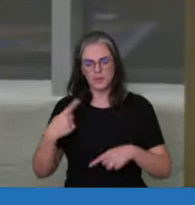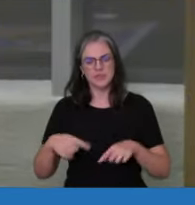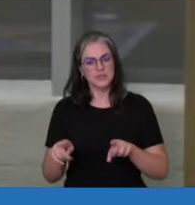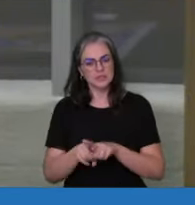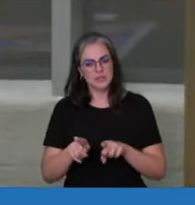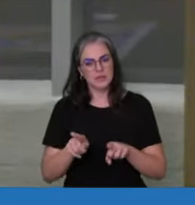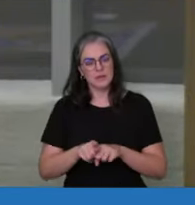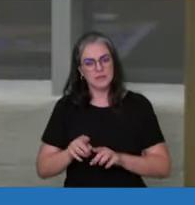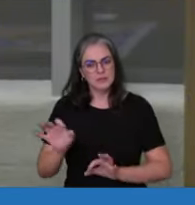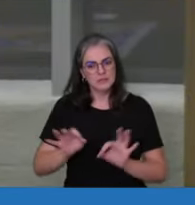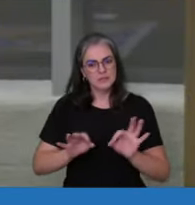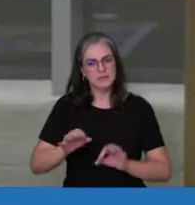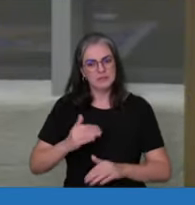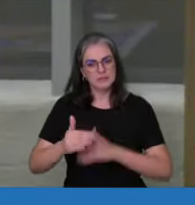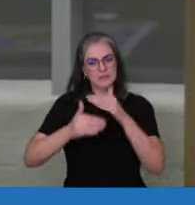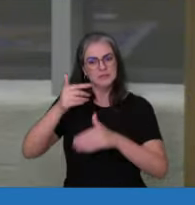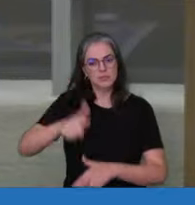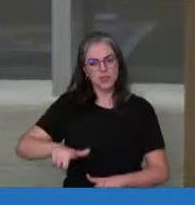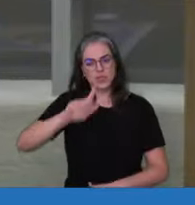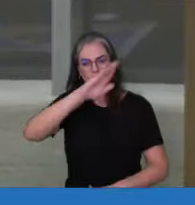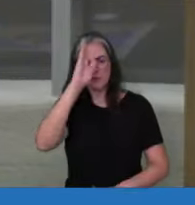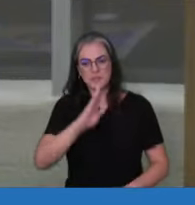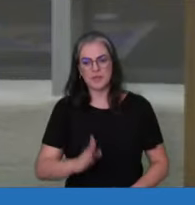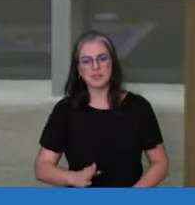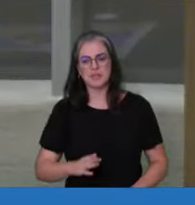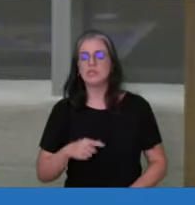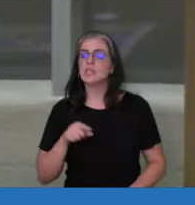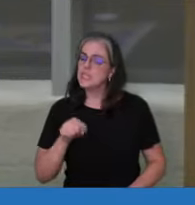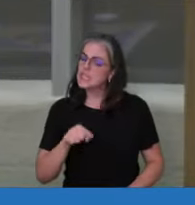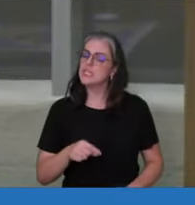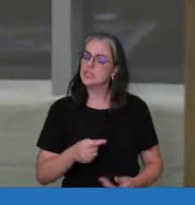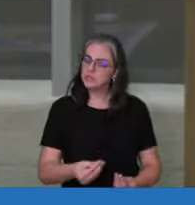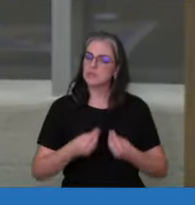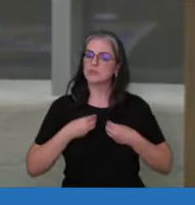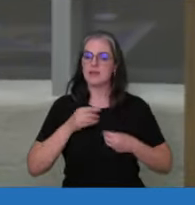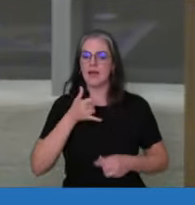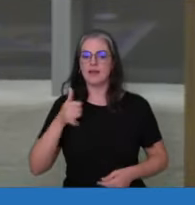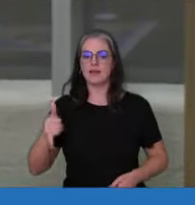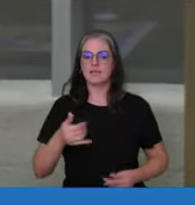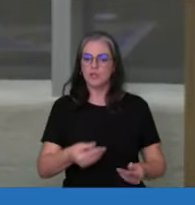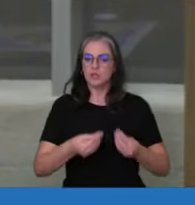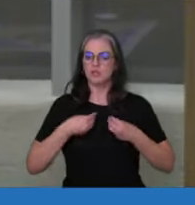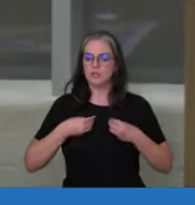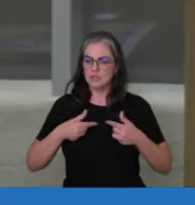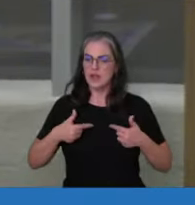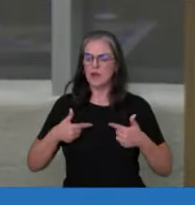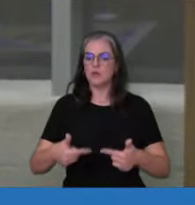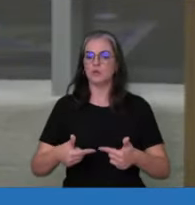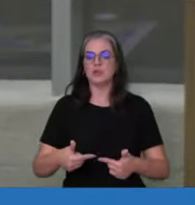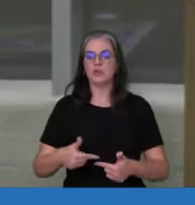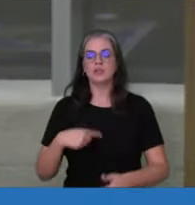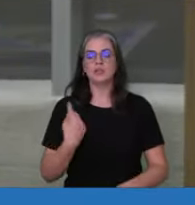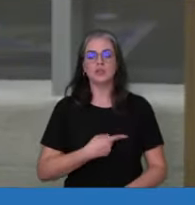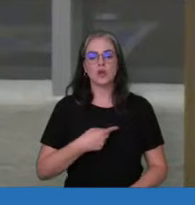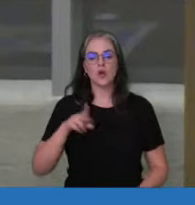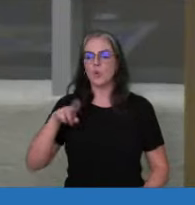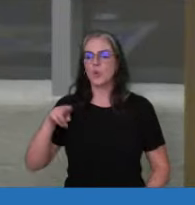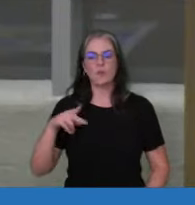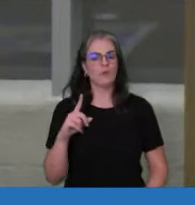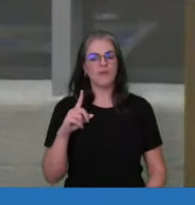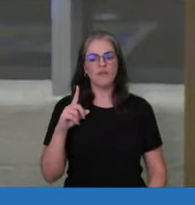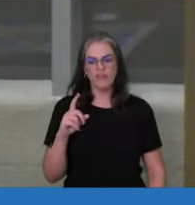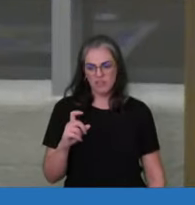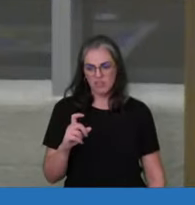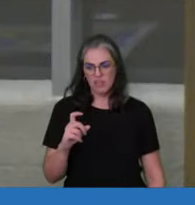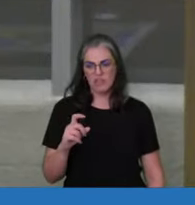da refundação do Brasil que nós queremos, e é isso que nos move, é isso que nos mobiliza. Nossa cabeça nunca baixou,